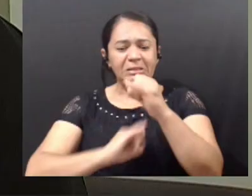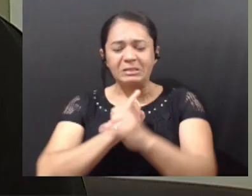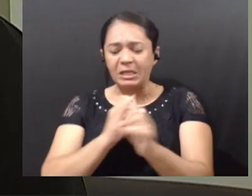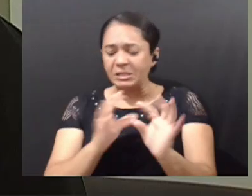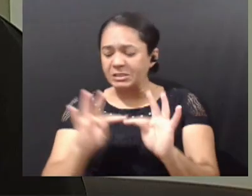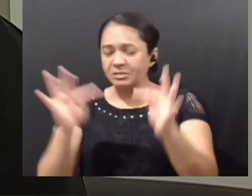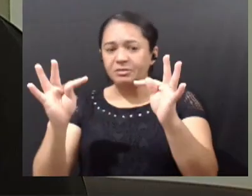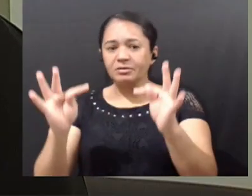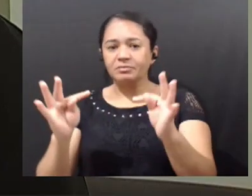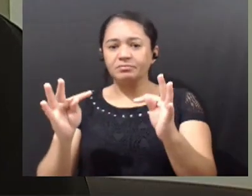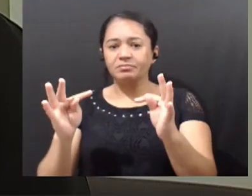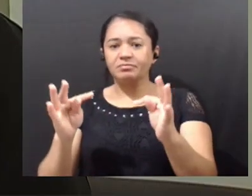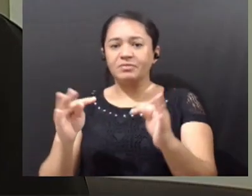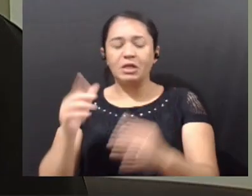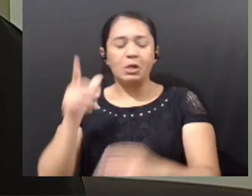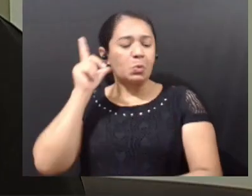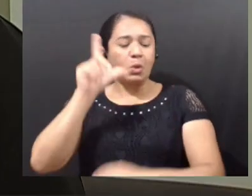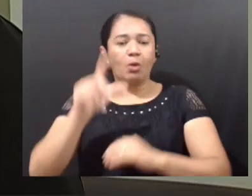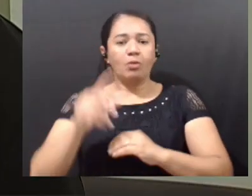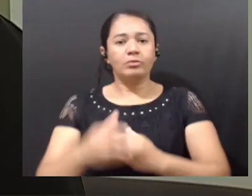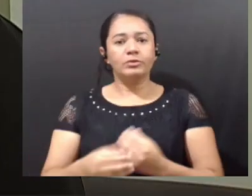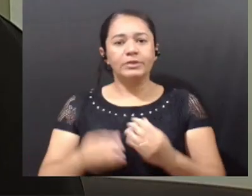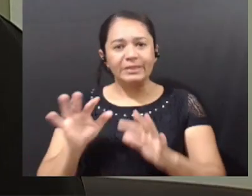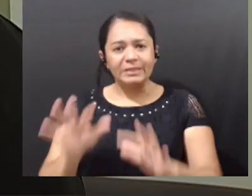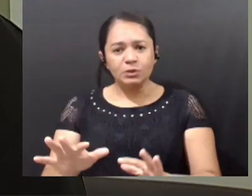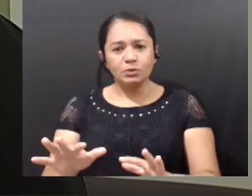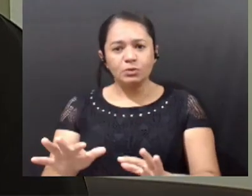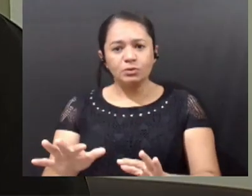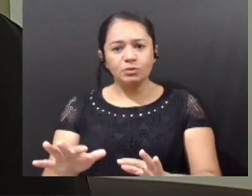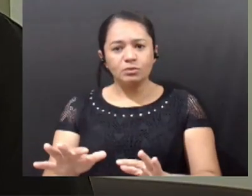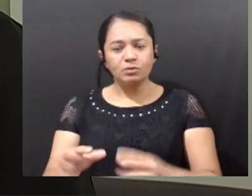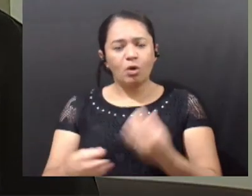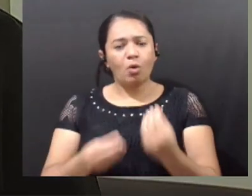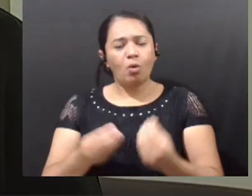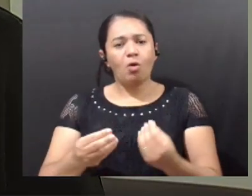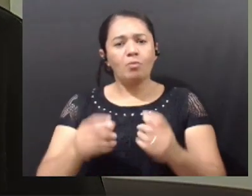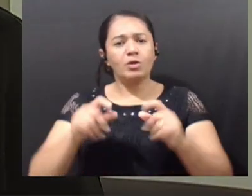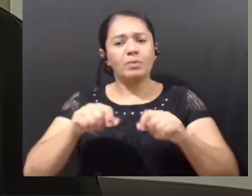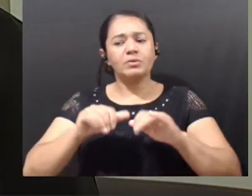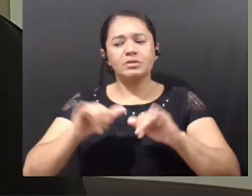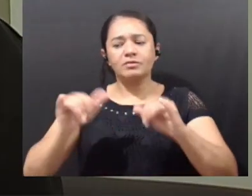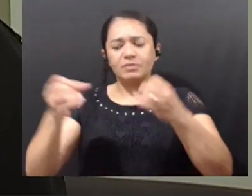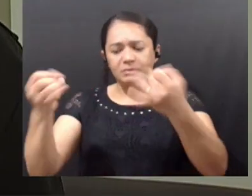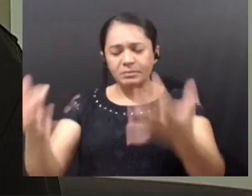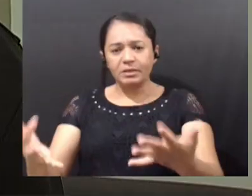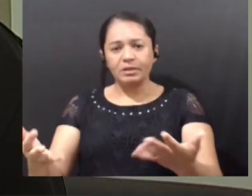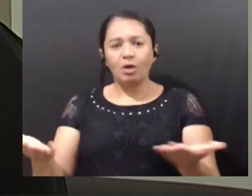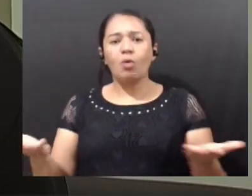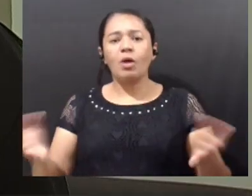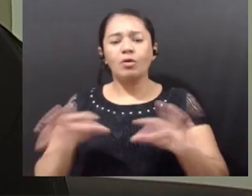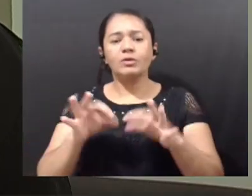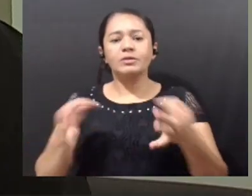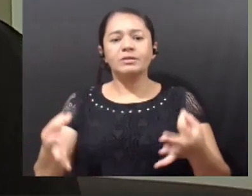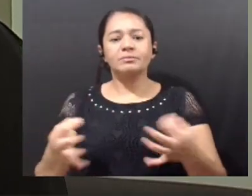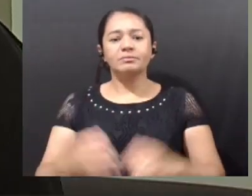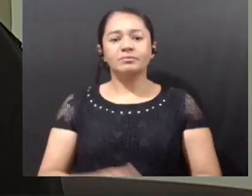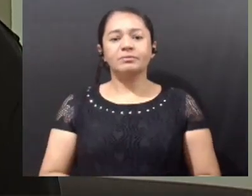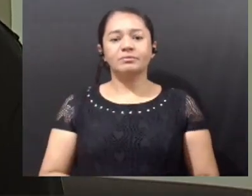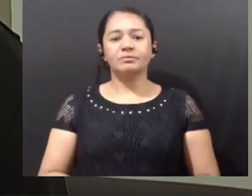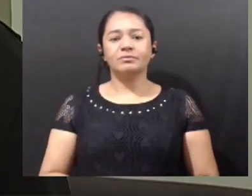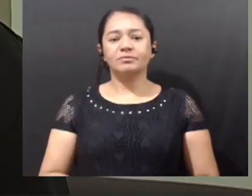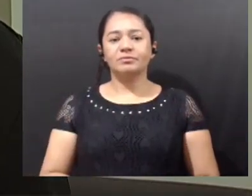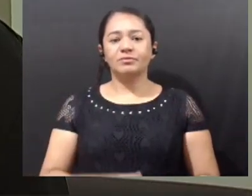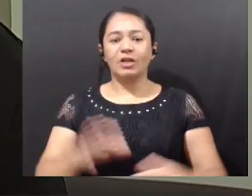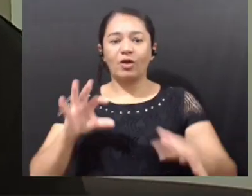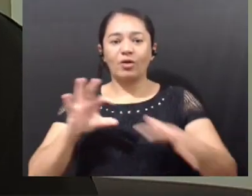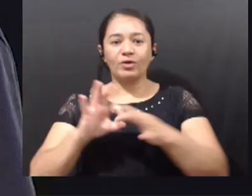vou conseguir. Isso, como que dá para dizer? Qual é o simples disso? O simples disso é você se conectar com quem é bom nisso.